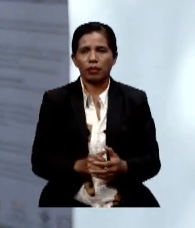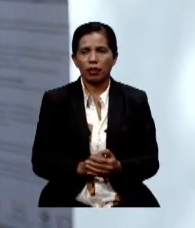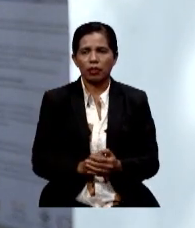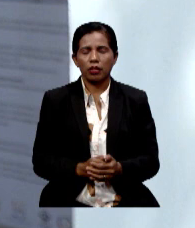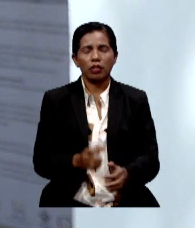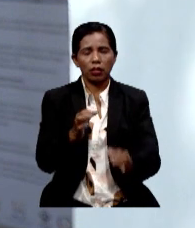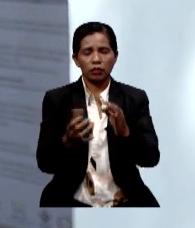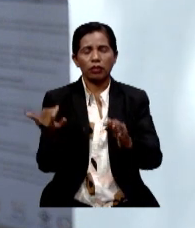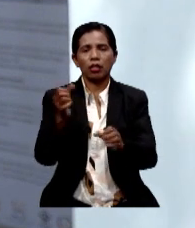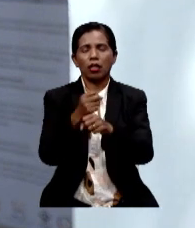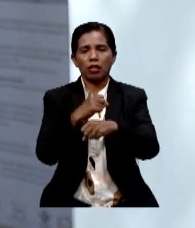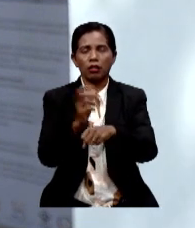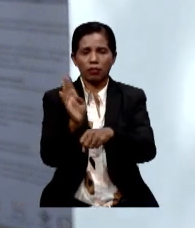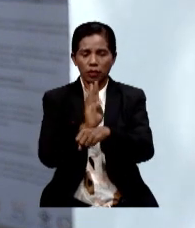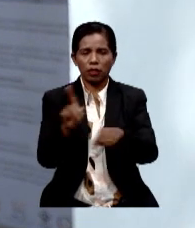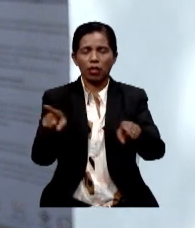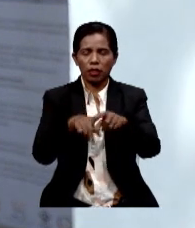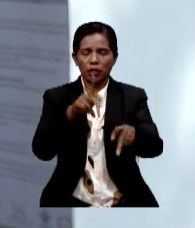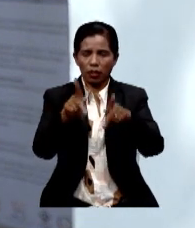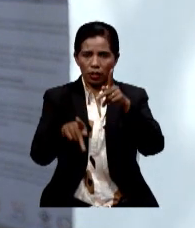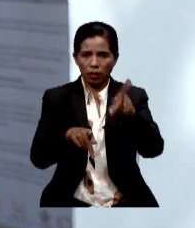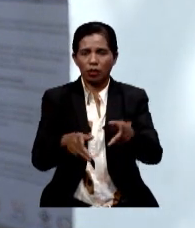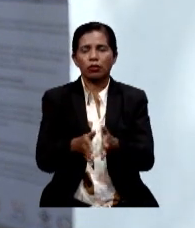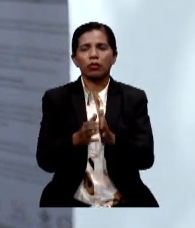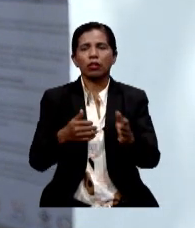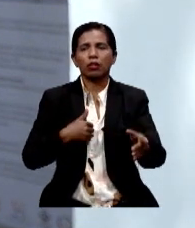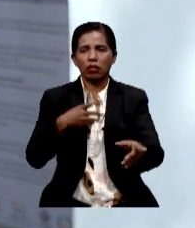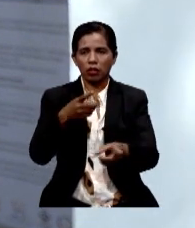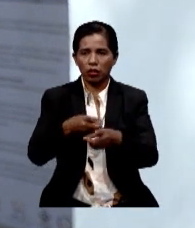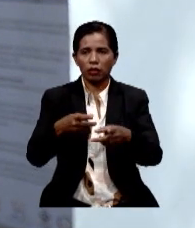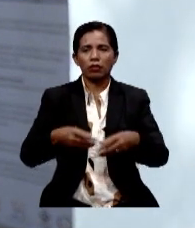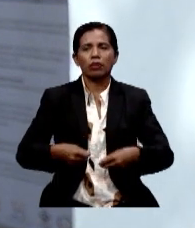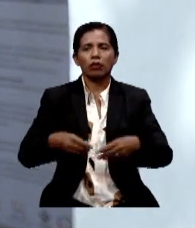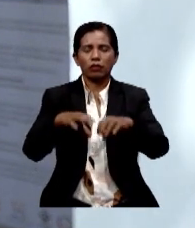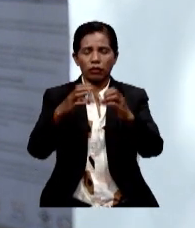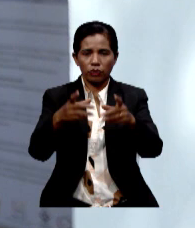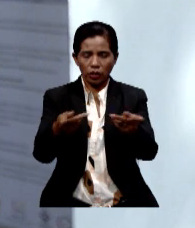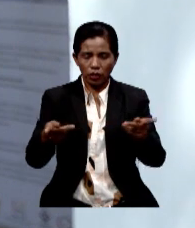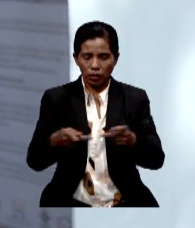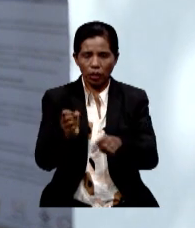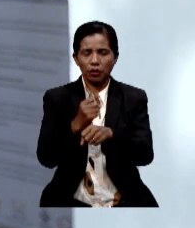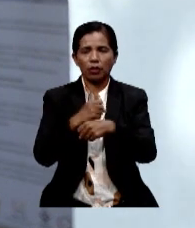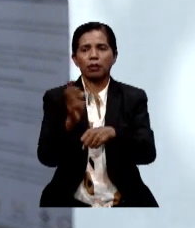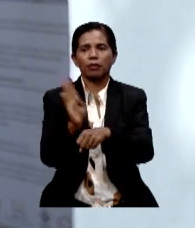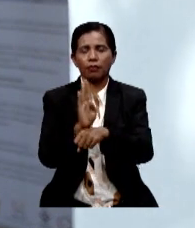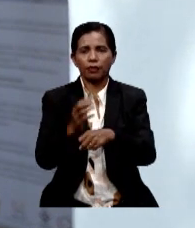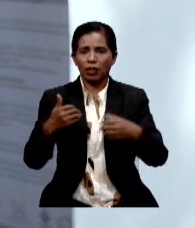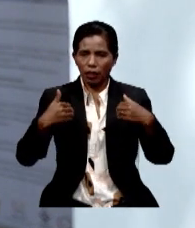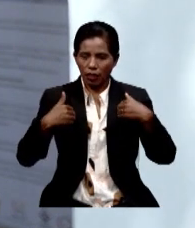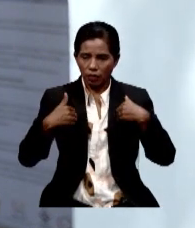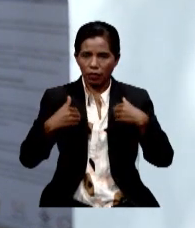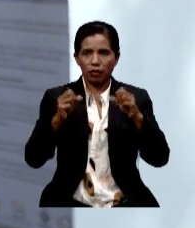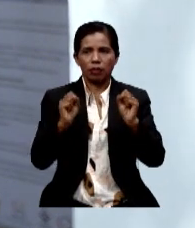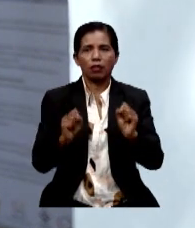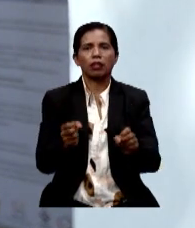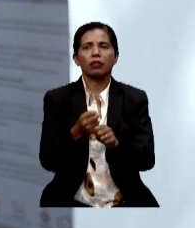Se rehalo negocio, a nesse cidadão. Se exige na direito hatu fatin na para se rehalo se negocio. Se ramos e dever obrigação